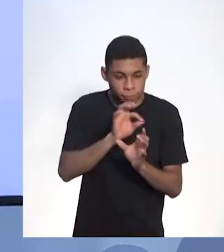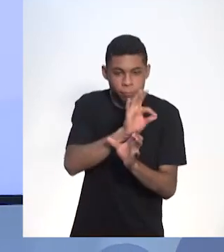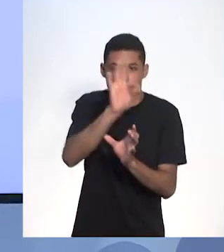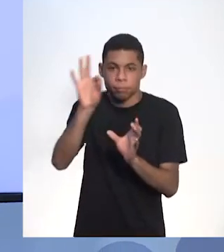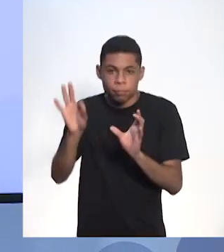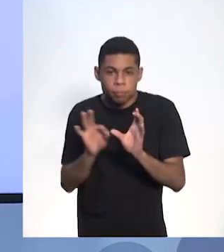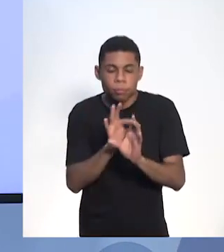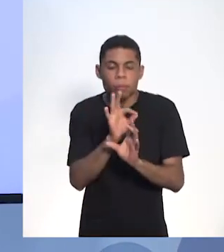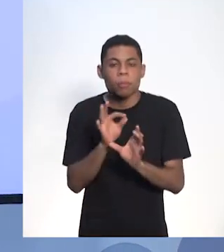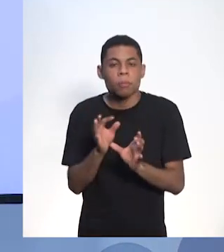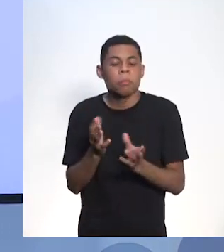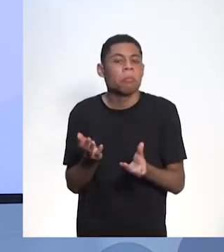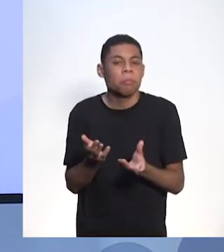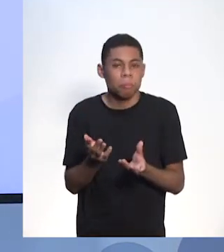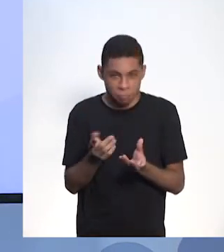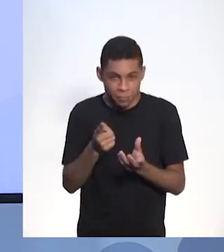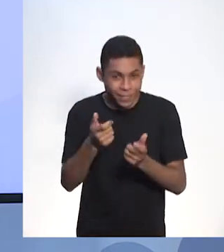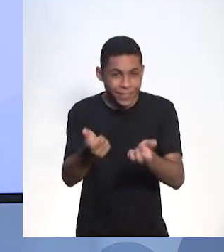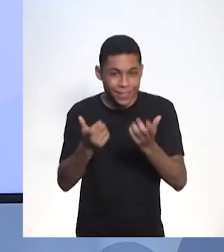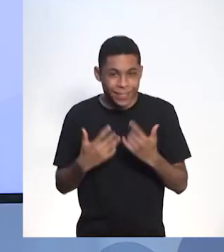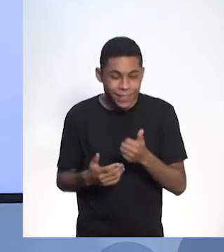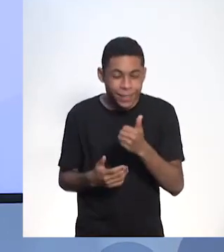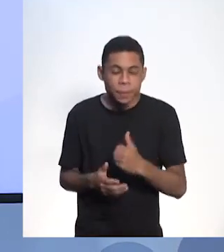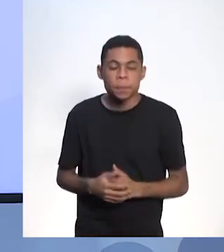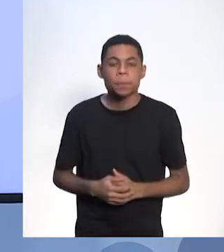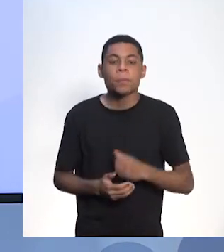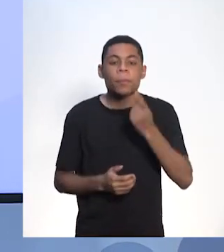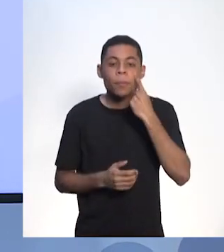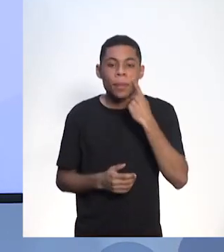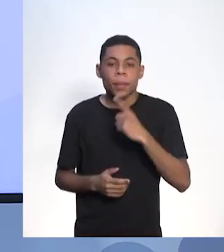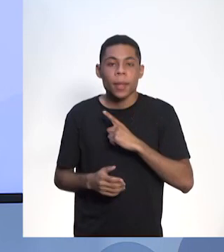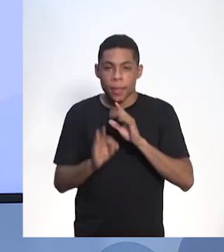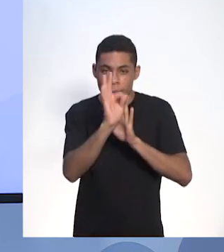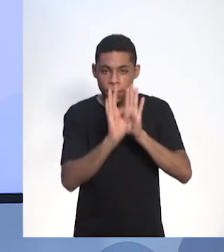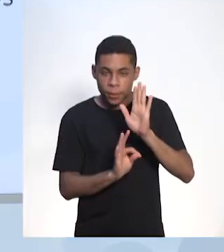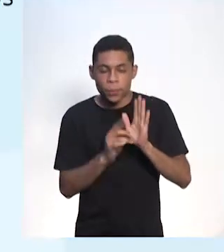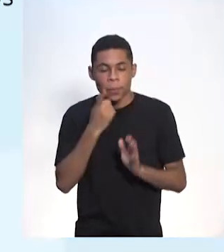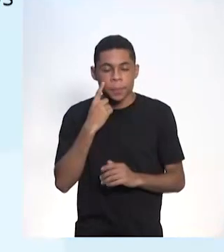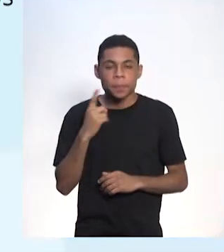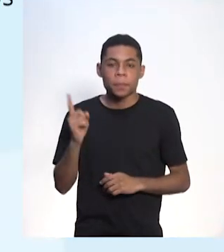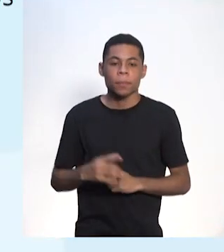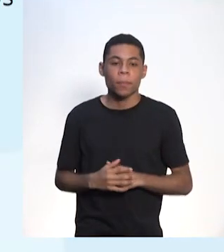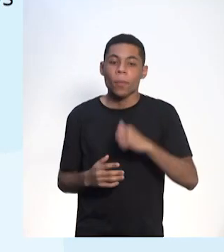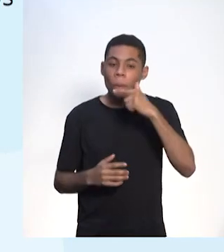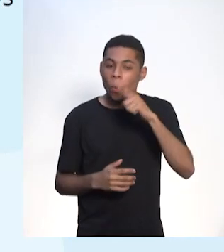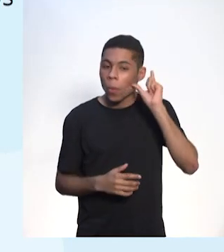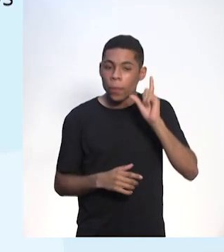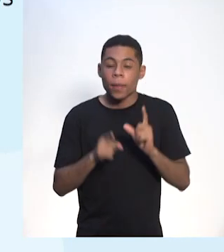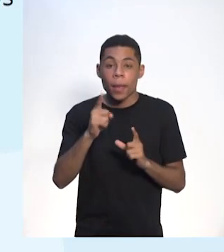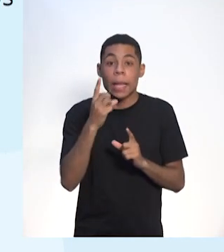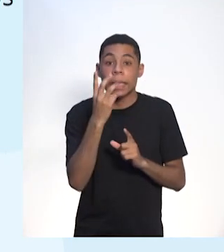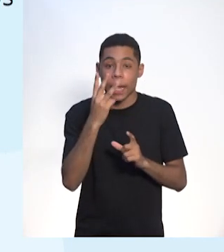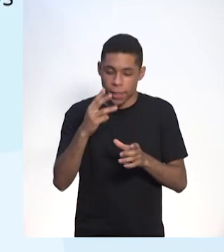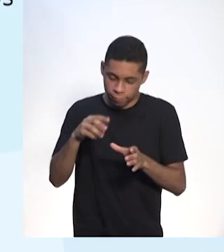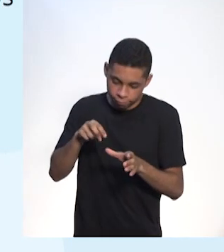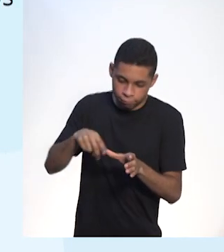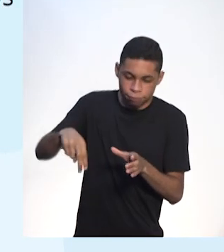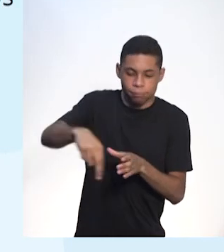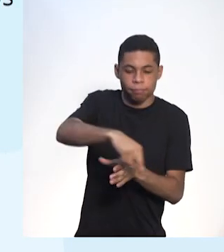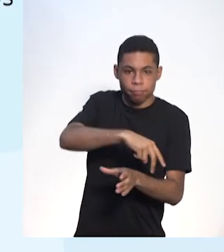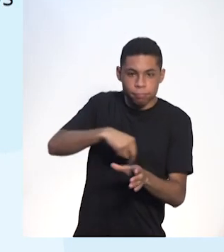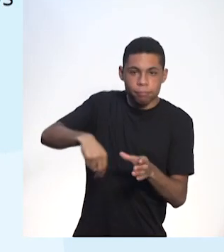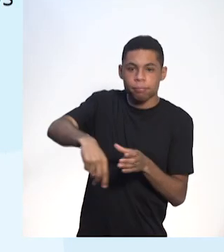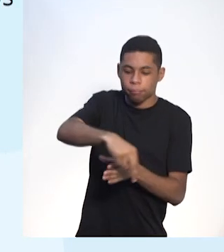pista circular. E aí, ó, presta atenção no texto, ó, tá dizendo assim, ó, ontem ele deu 3 voltas na